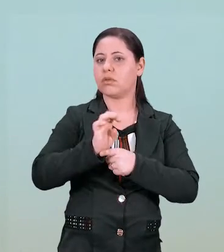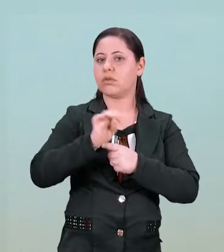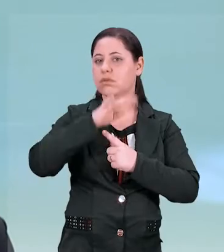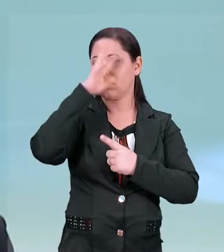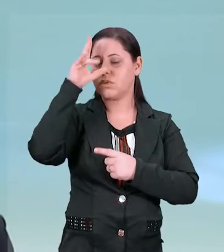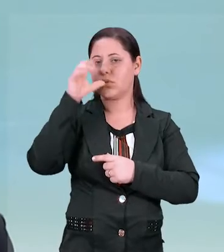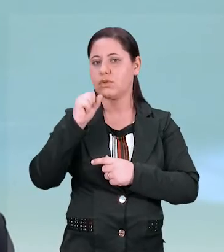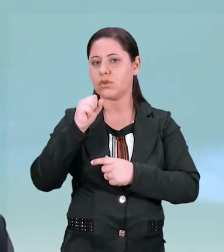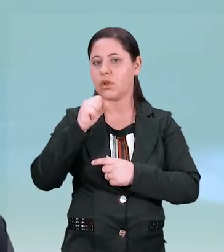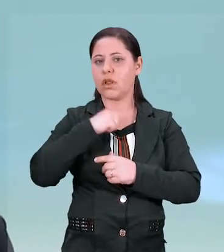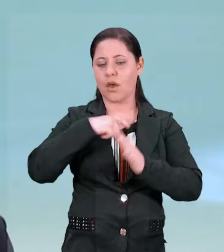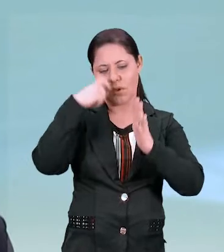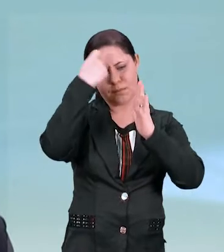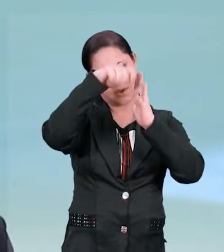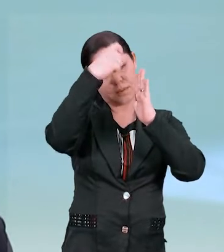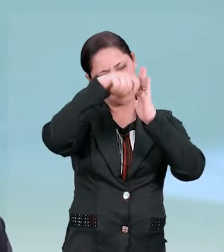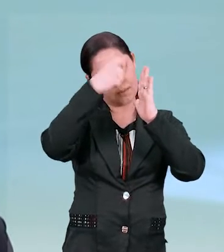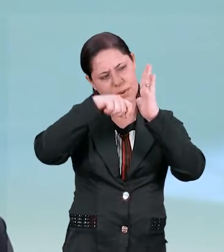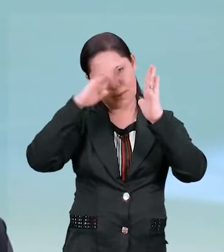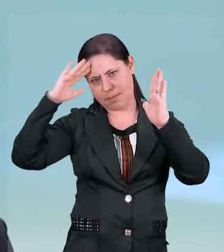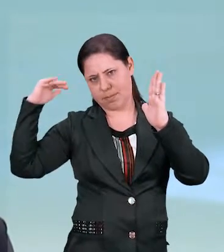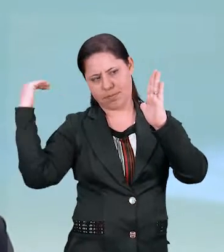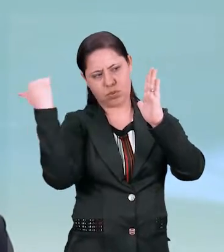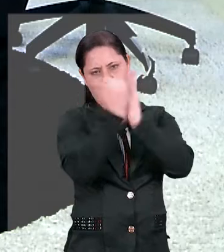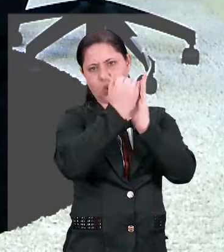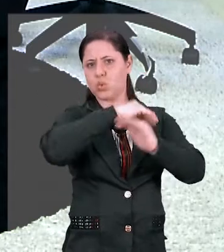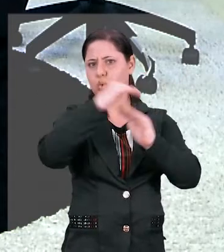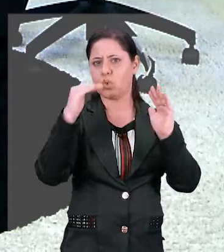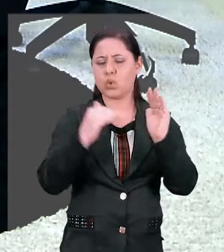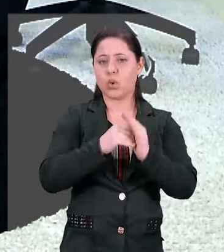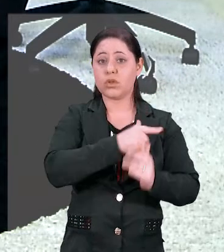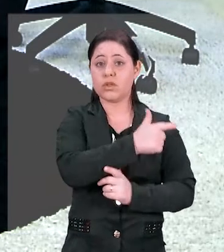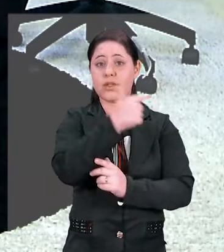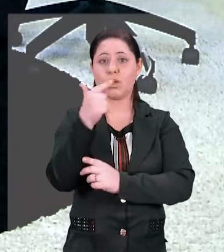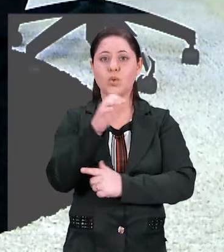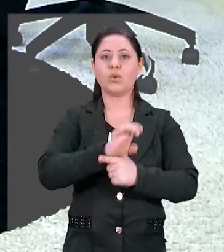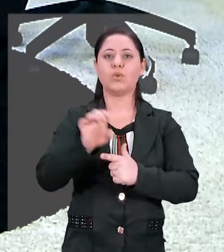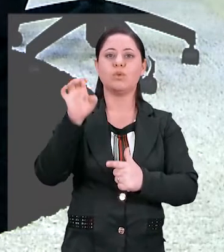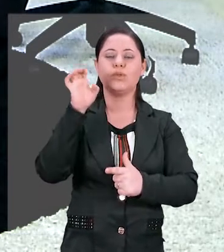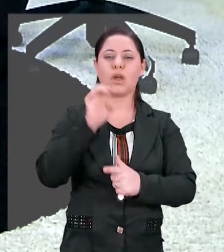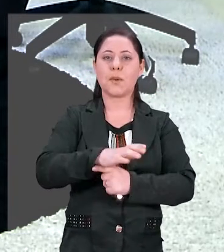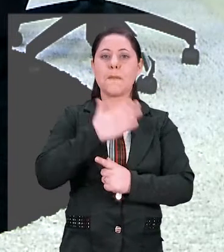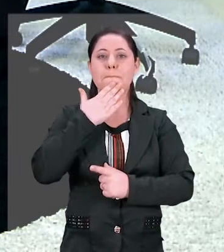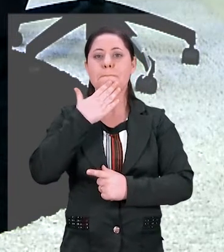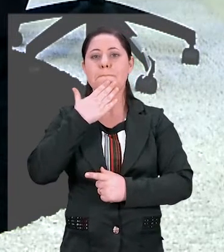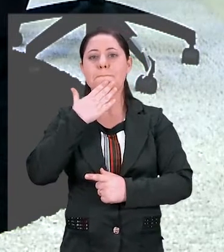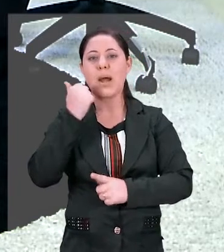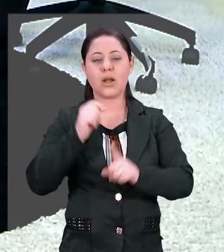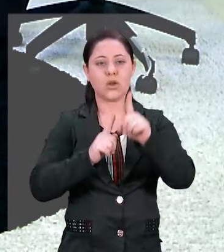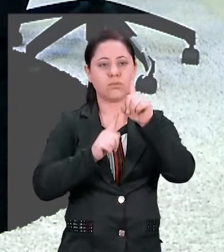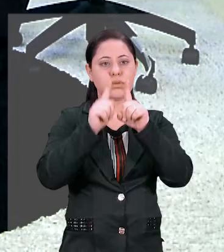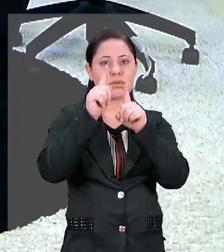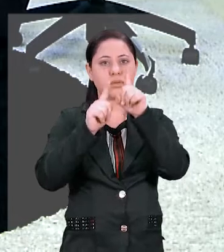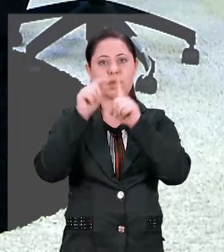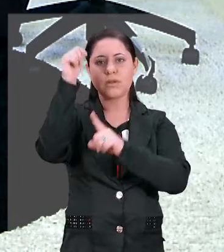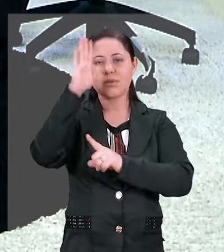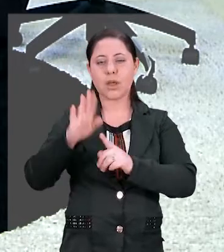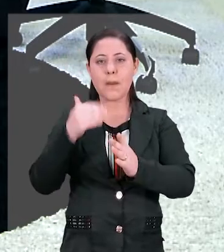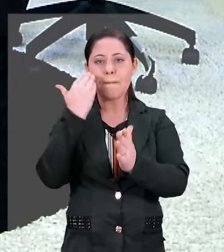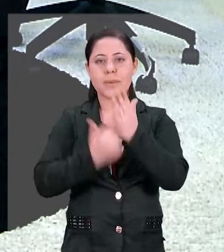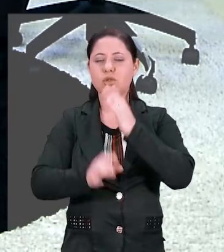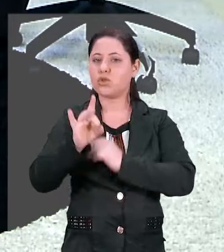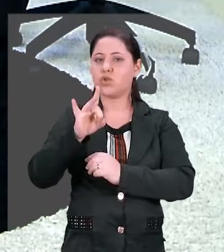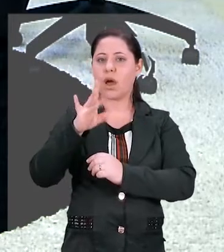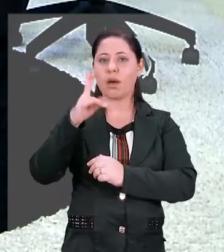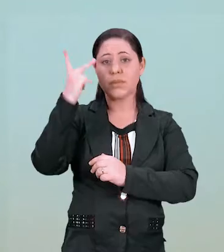dos requisitos e passou a ser o segundo estado com o melhor percentual do país, perdendo apenas para São Paulo, e isso